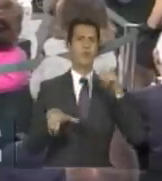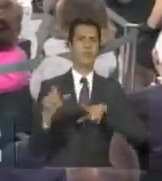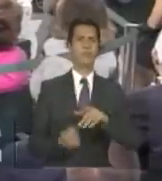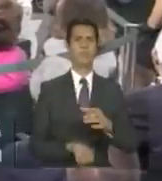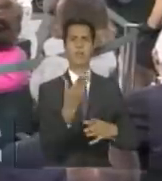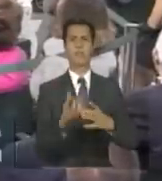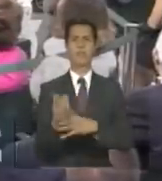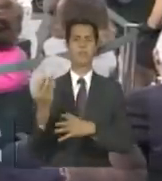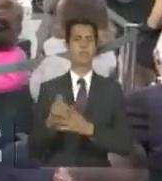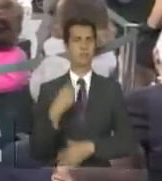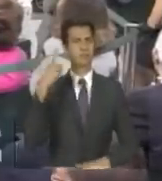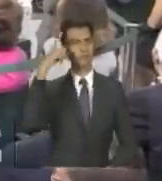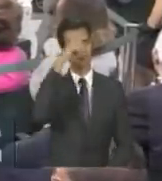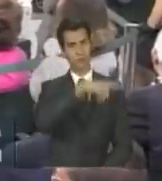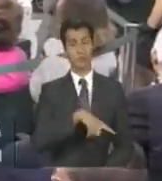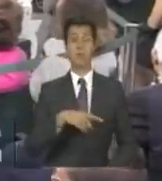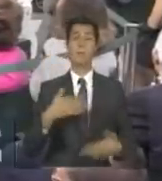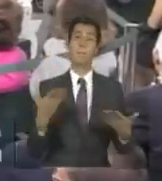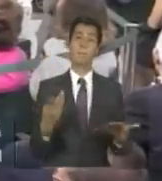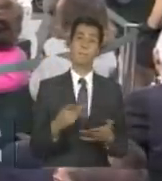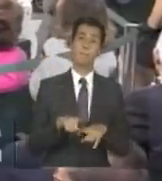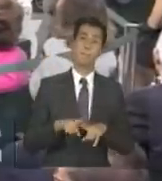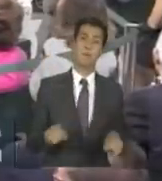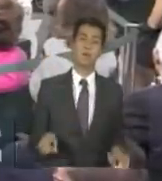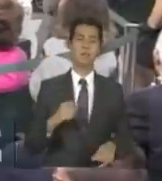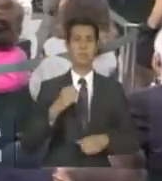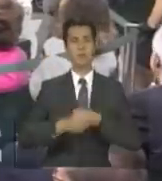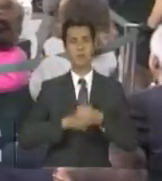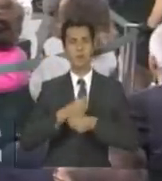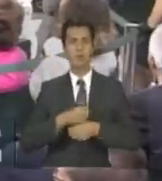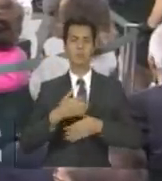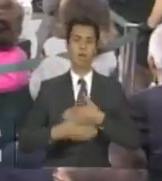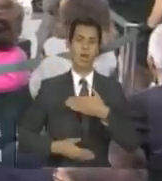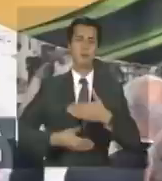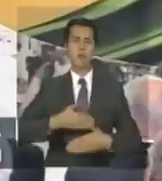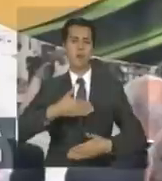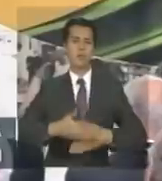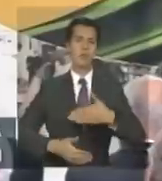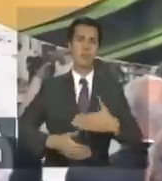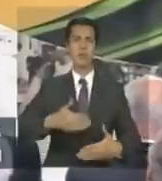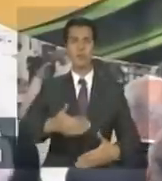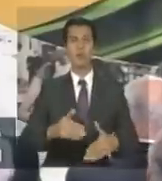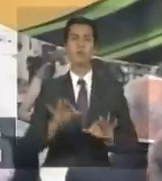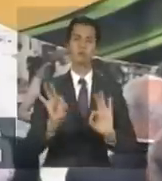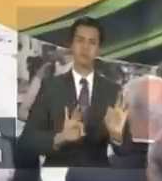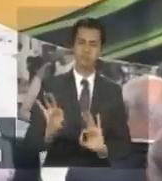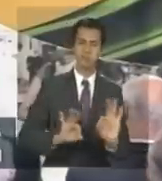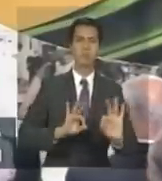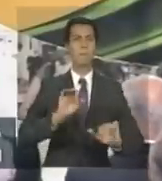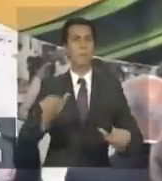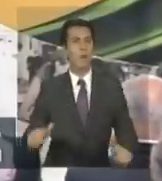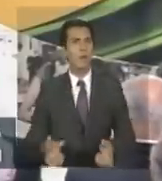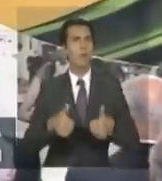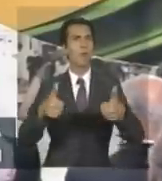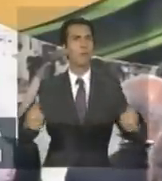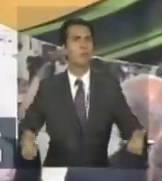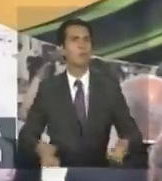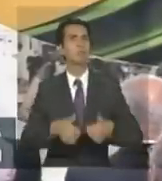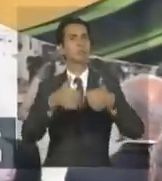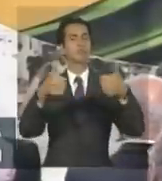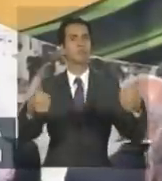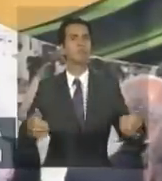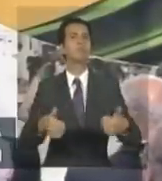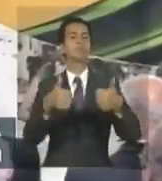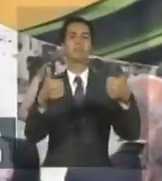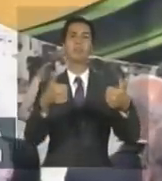se passando, os programas vão se consolidando, vão sendo aperfeiçoados e vão